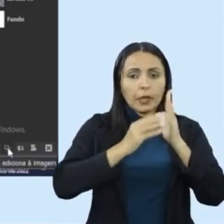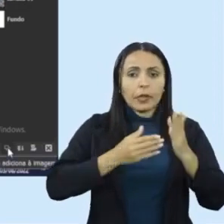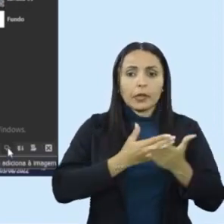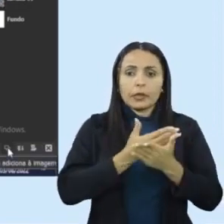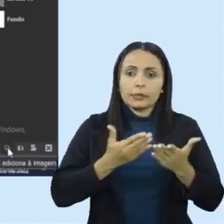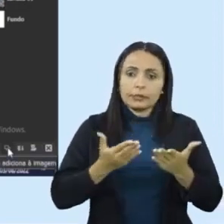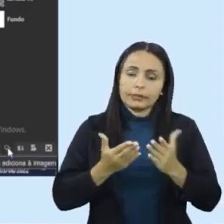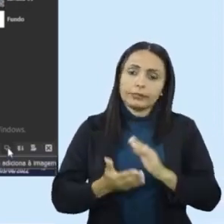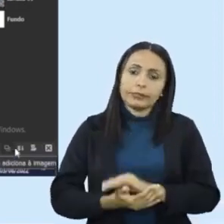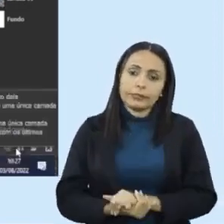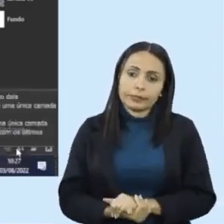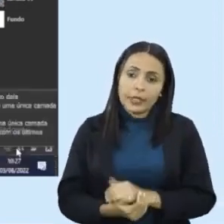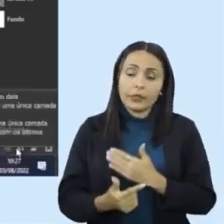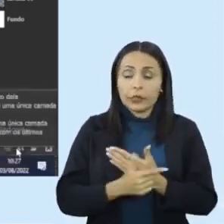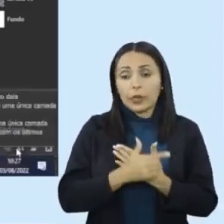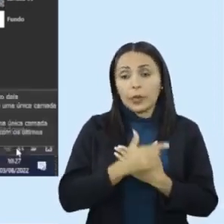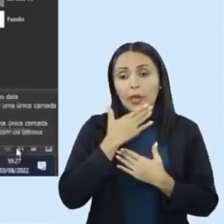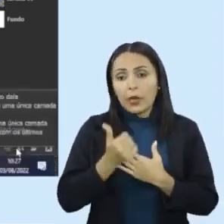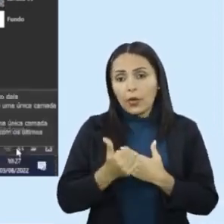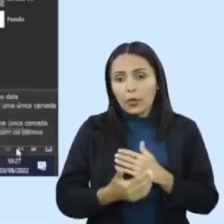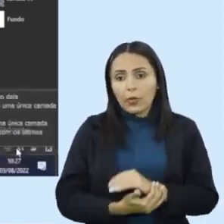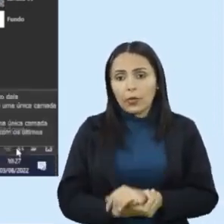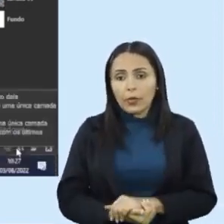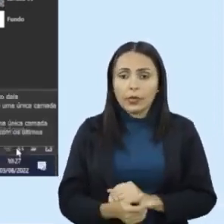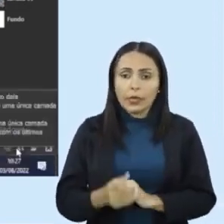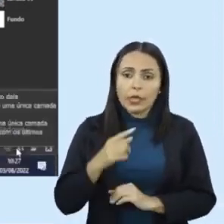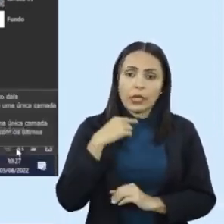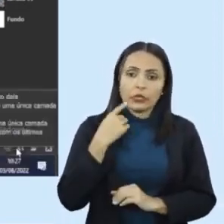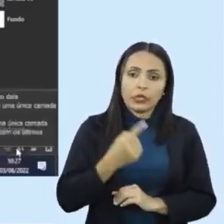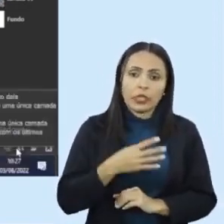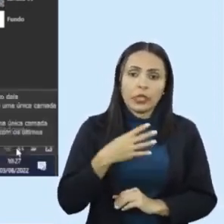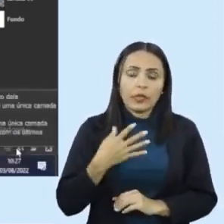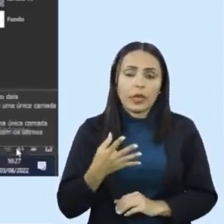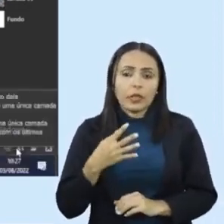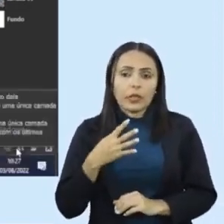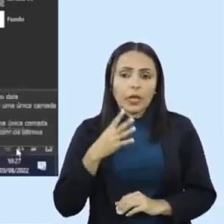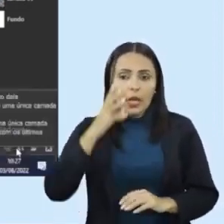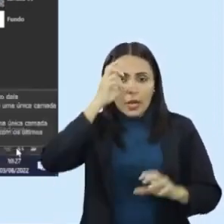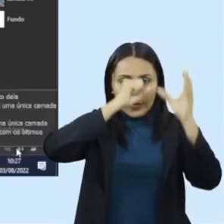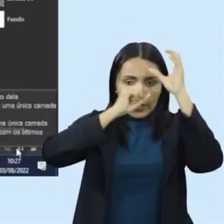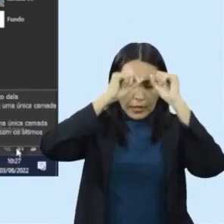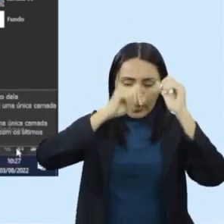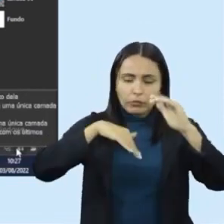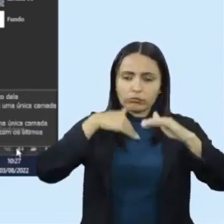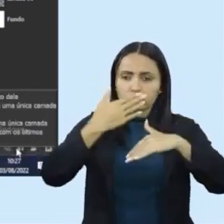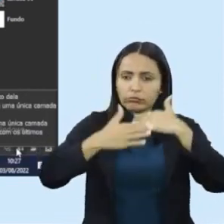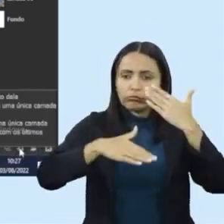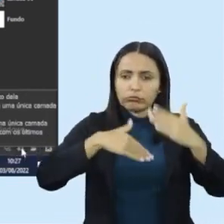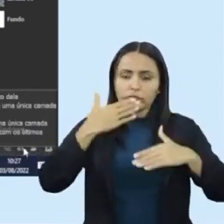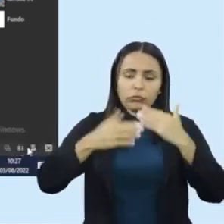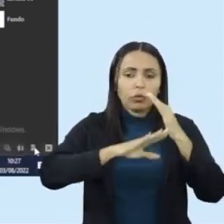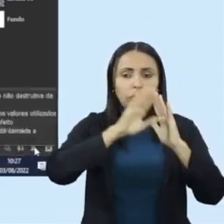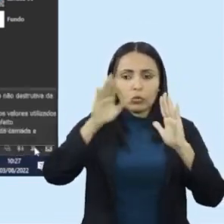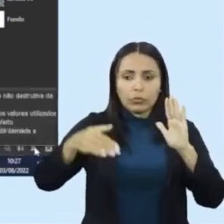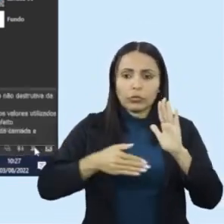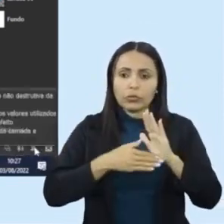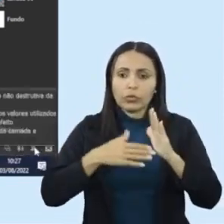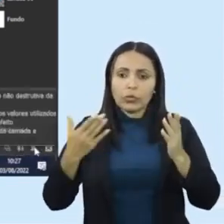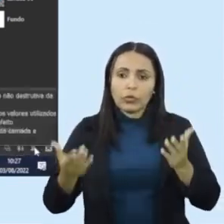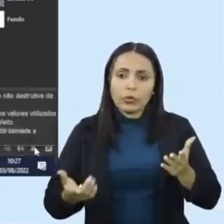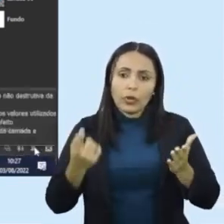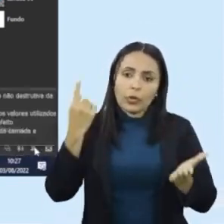você tem uma pilha, isso funciona bem melhor. E a gente vai conhecendo todos os outros, a máscara, a